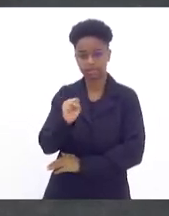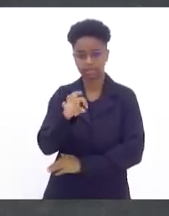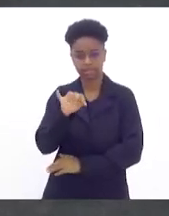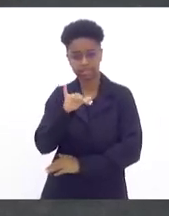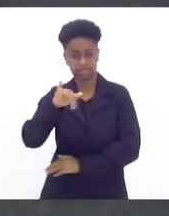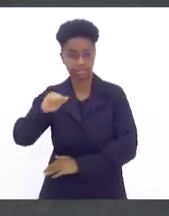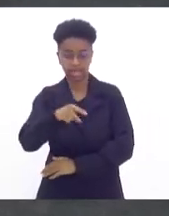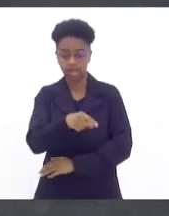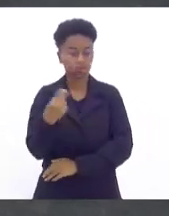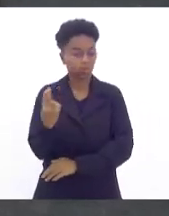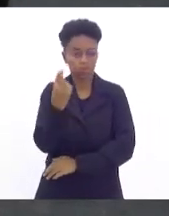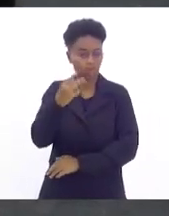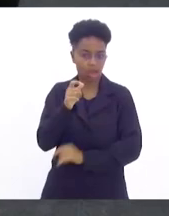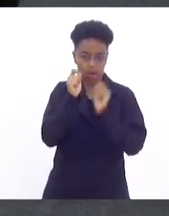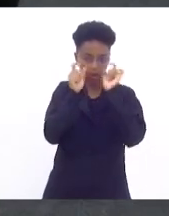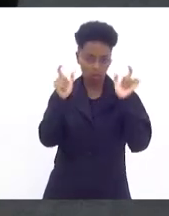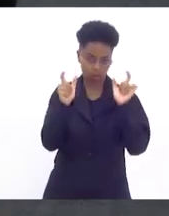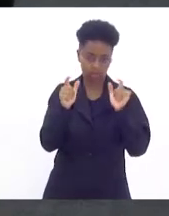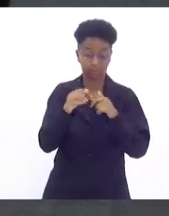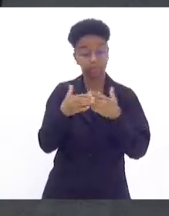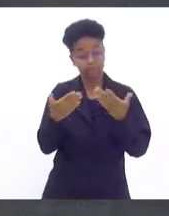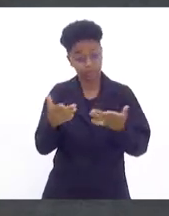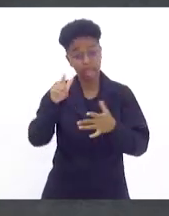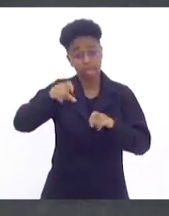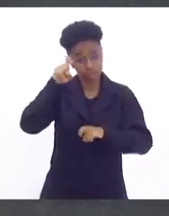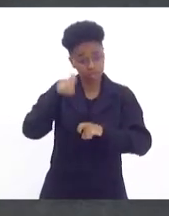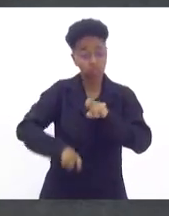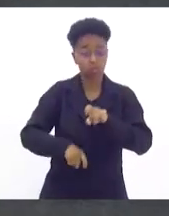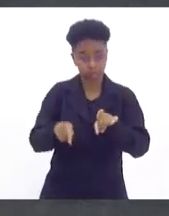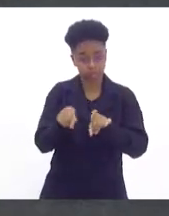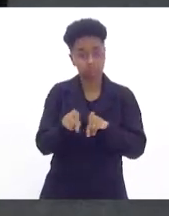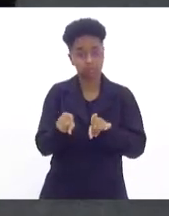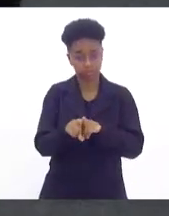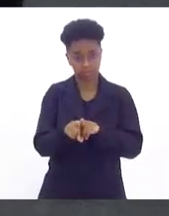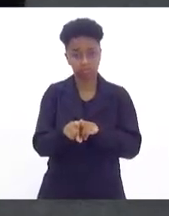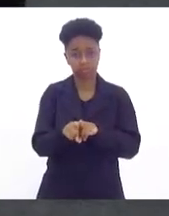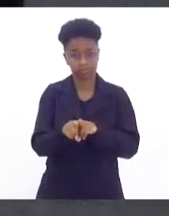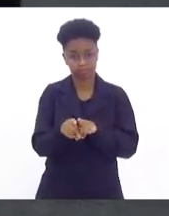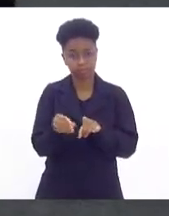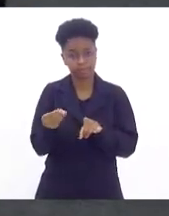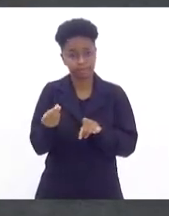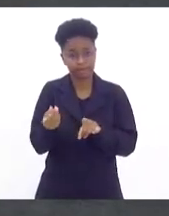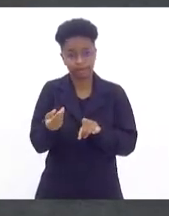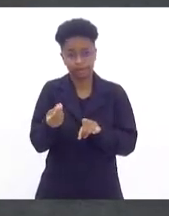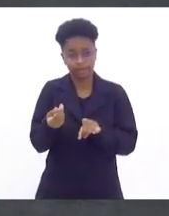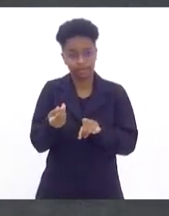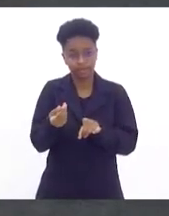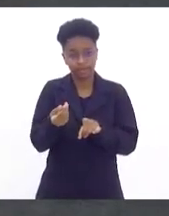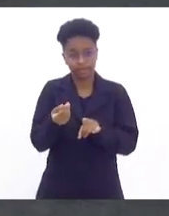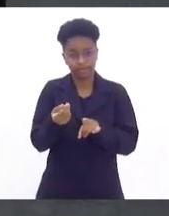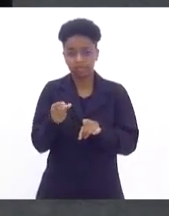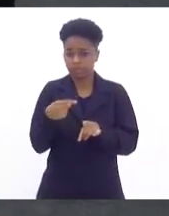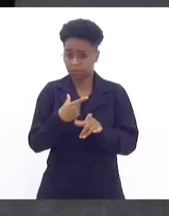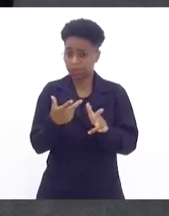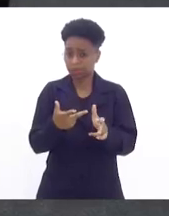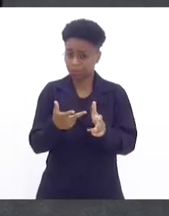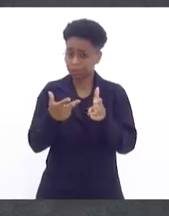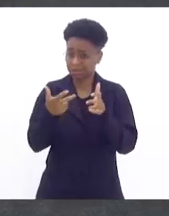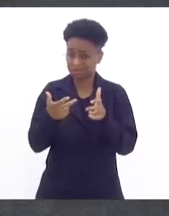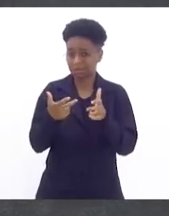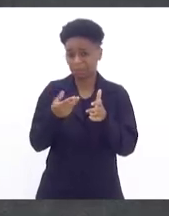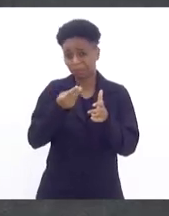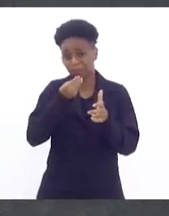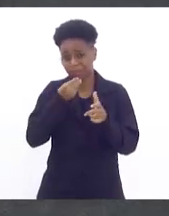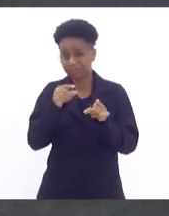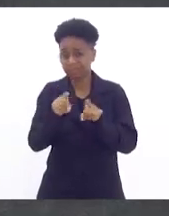ela não acordasse ou seja um estupro também muito observado que poderia